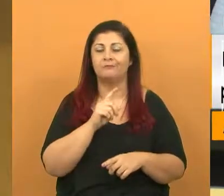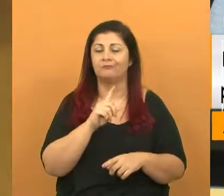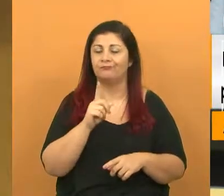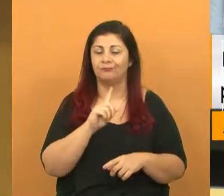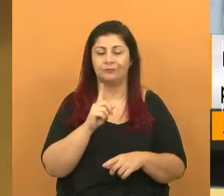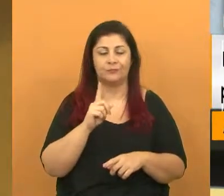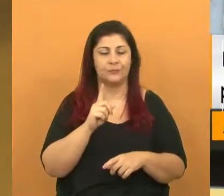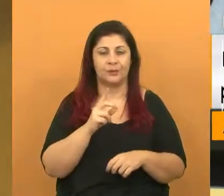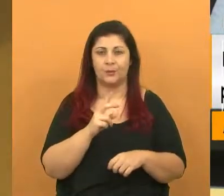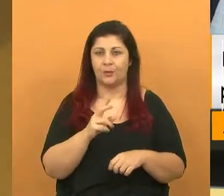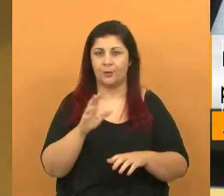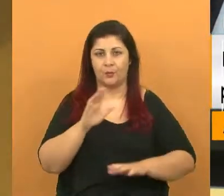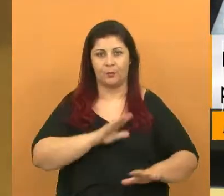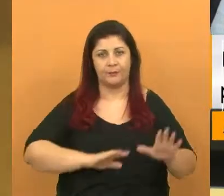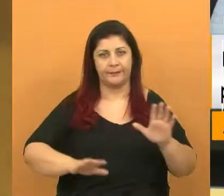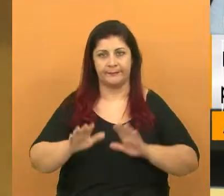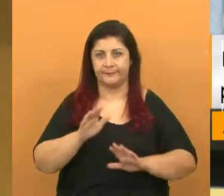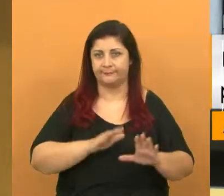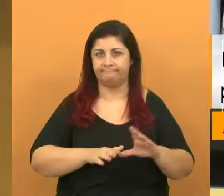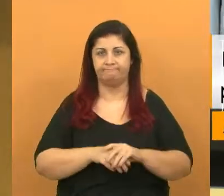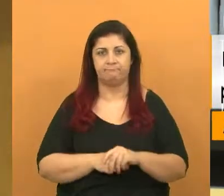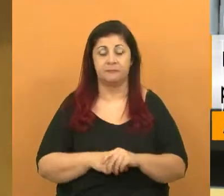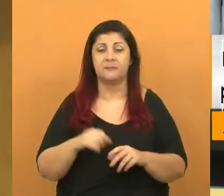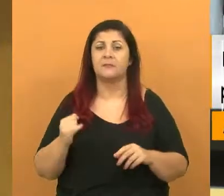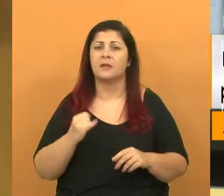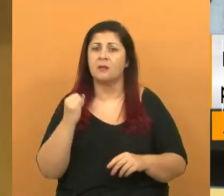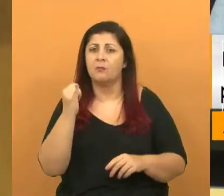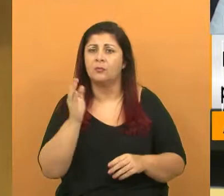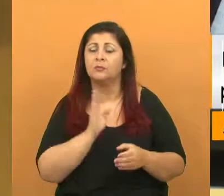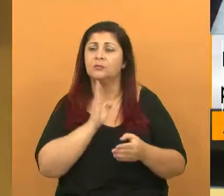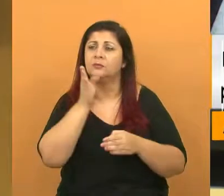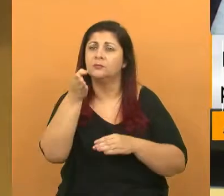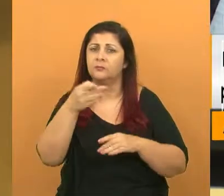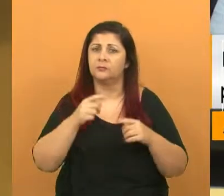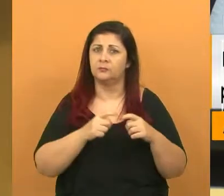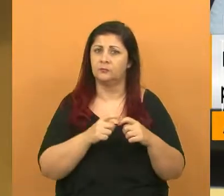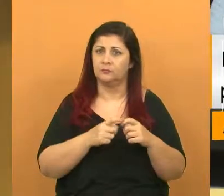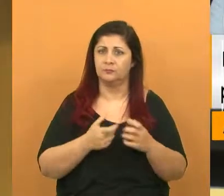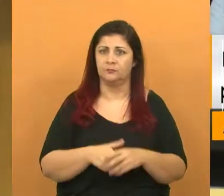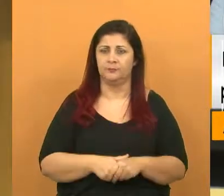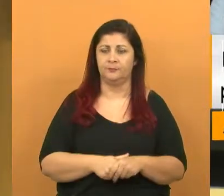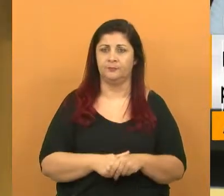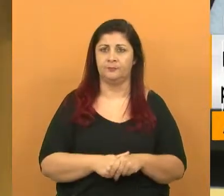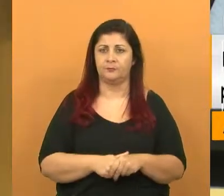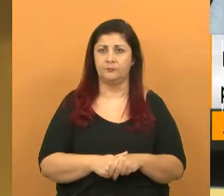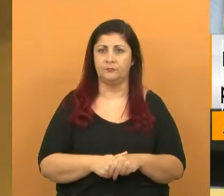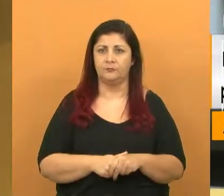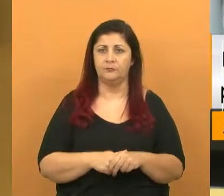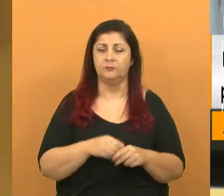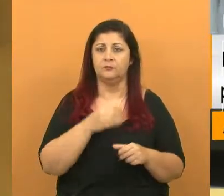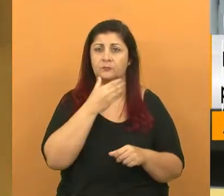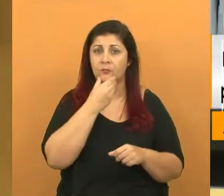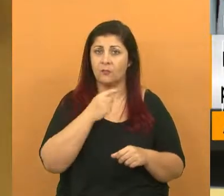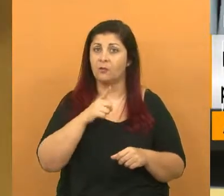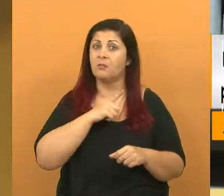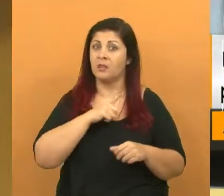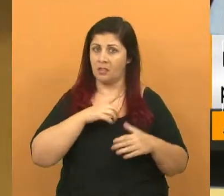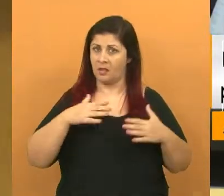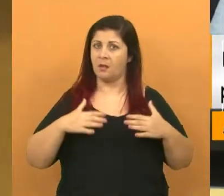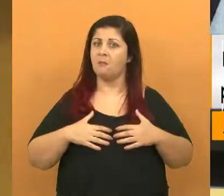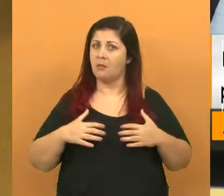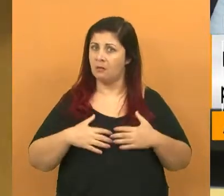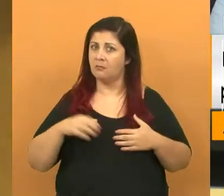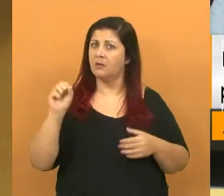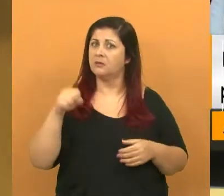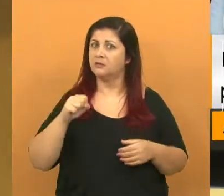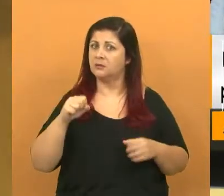cuidam. É importante estar fazendo os exames, quero dizer que o homem ele tem mama e ele pode ter câncer